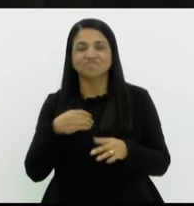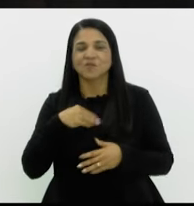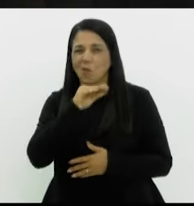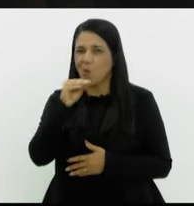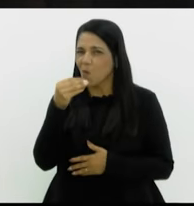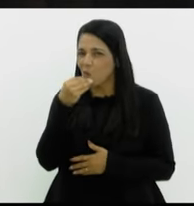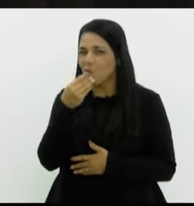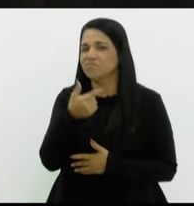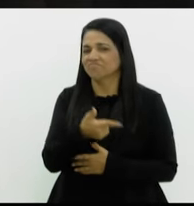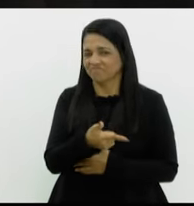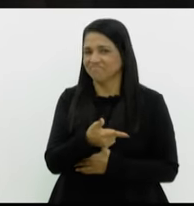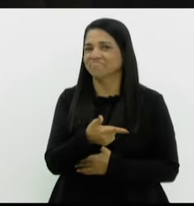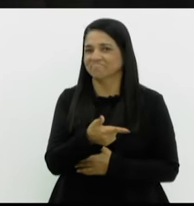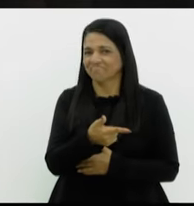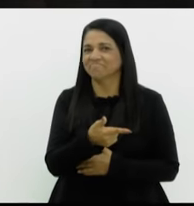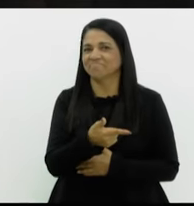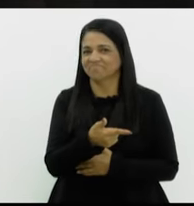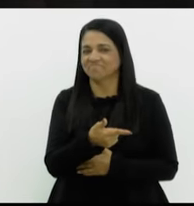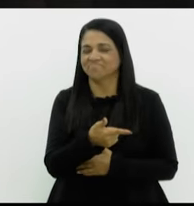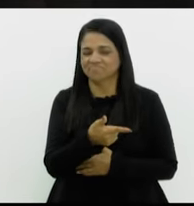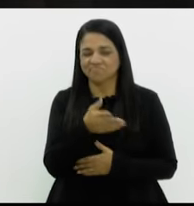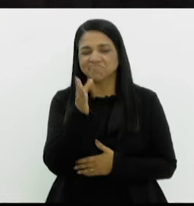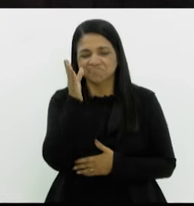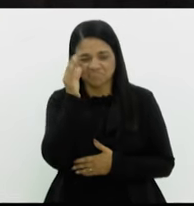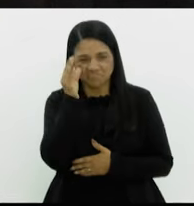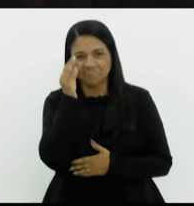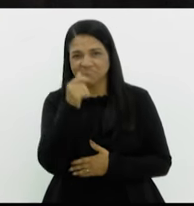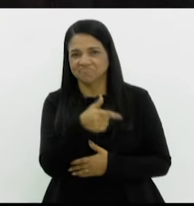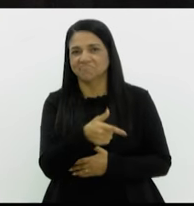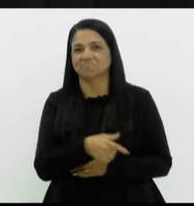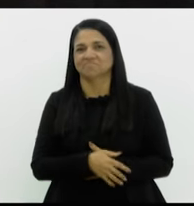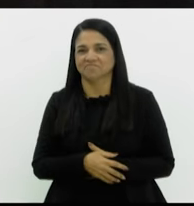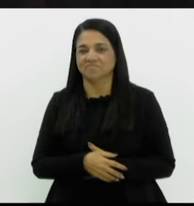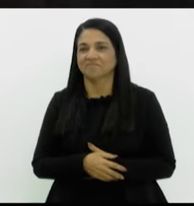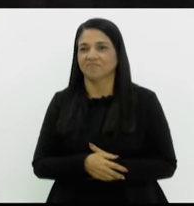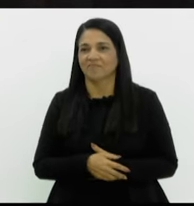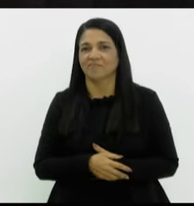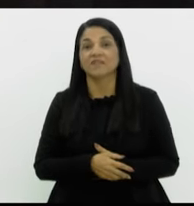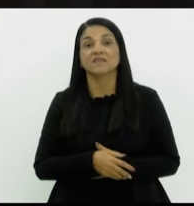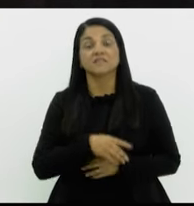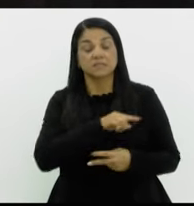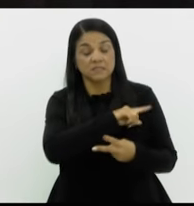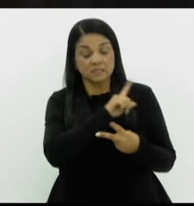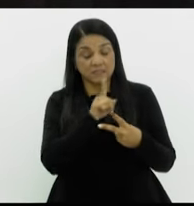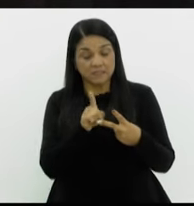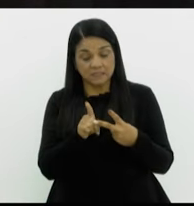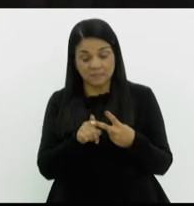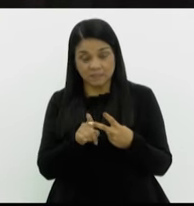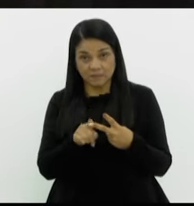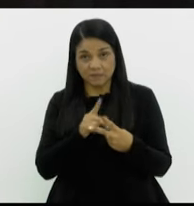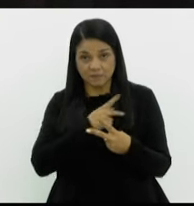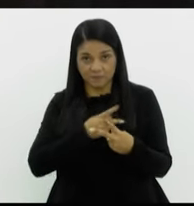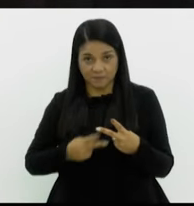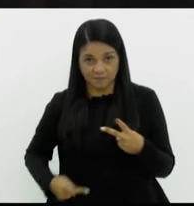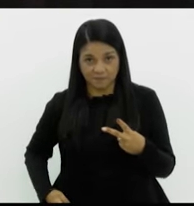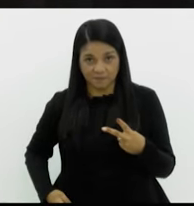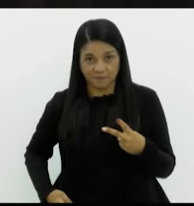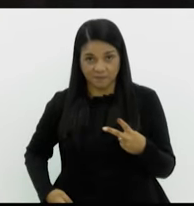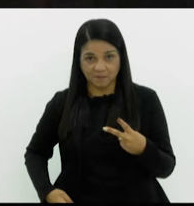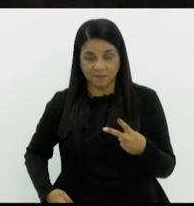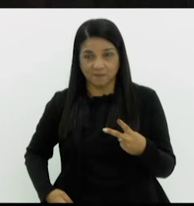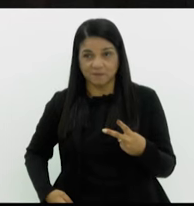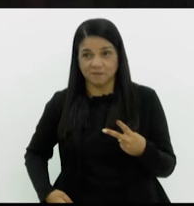a sua observação. Segunda questão, senhor presidente, é que o